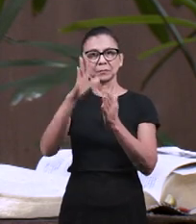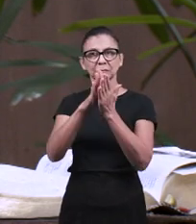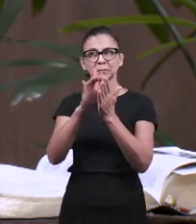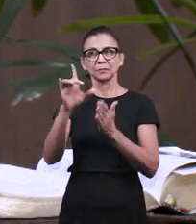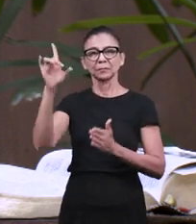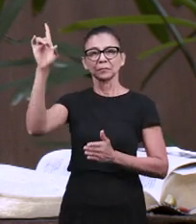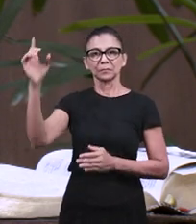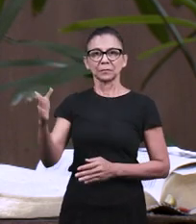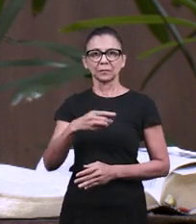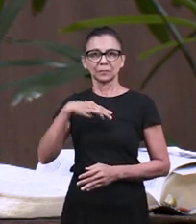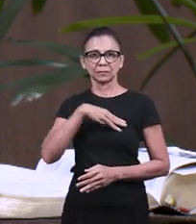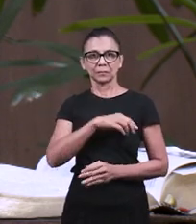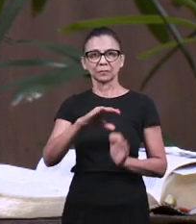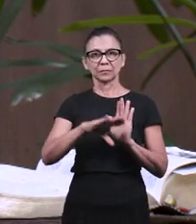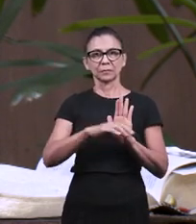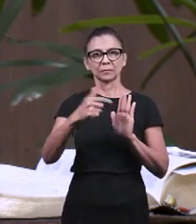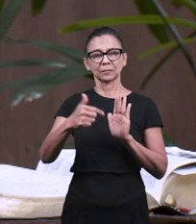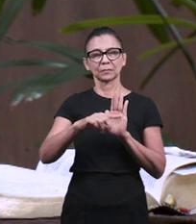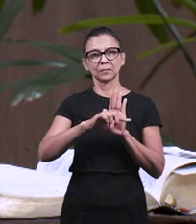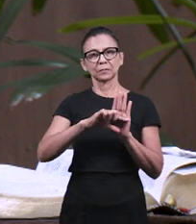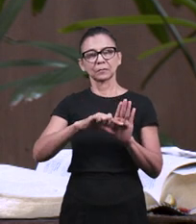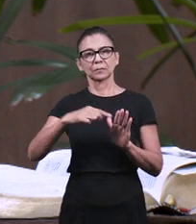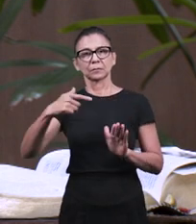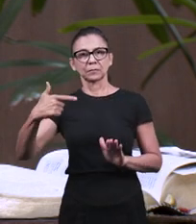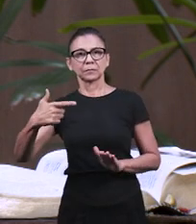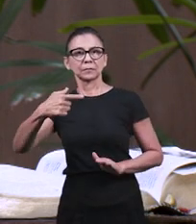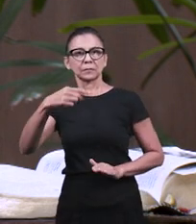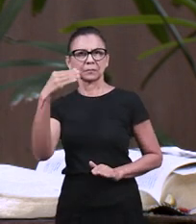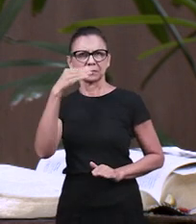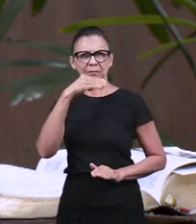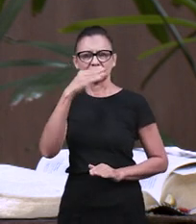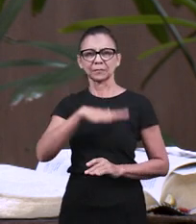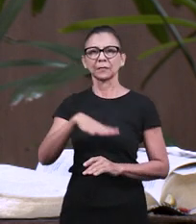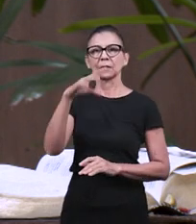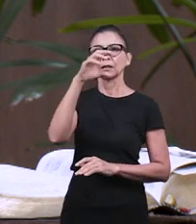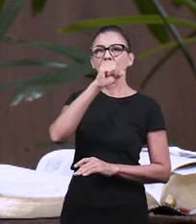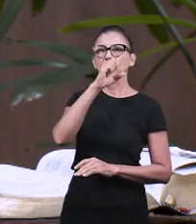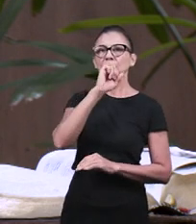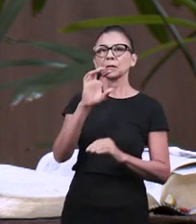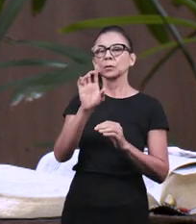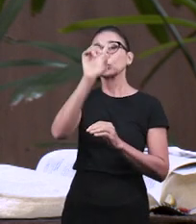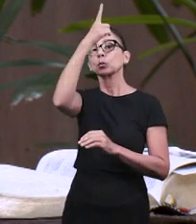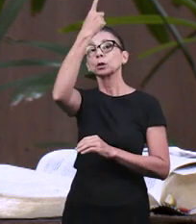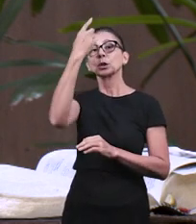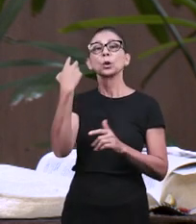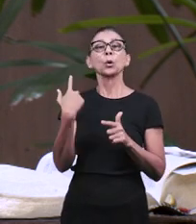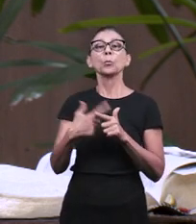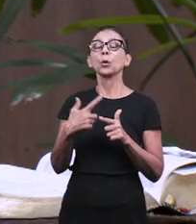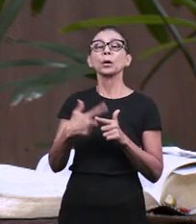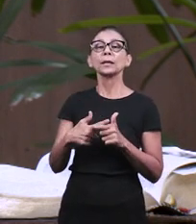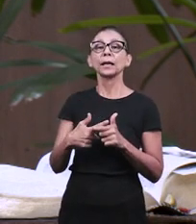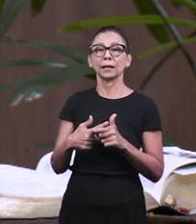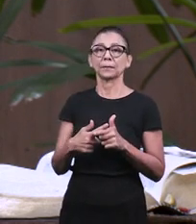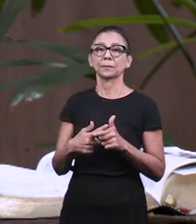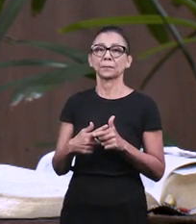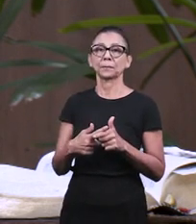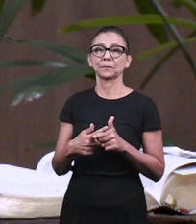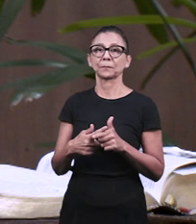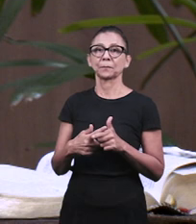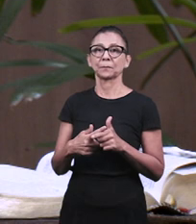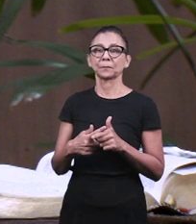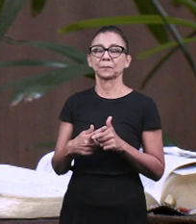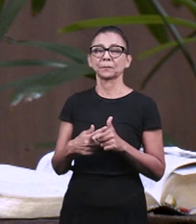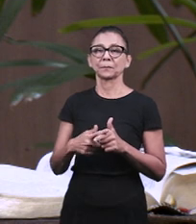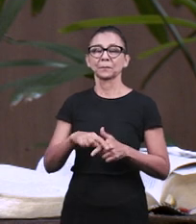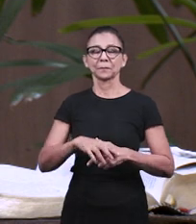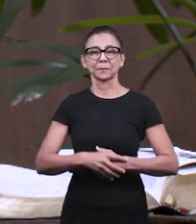Disse-lhe Jesus, Mateus 2,27, agora acelerando um pouquinho. O sábado foi feito por causa do homem e não o homem por causa do